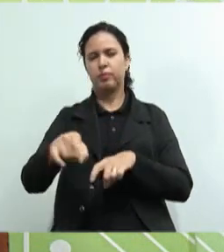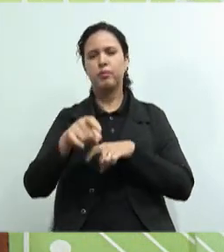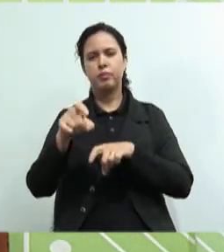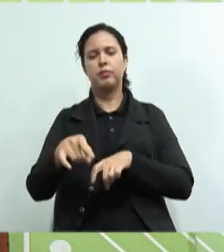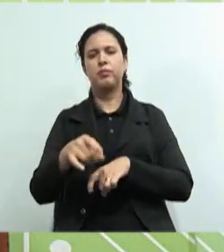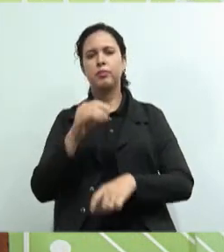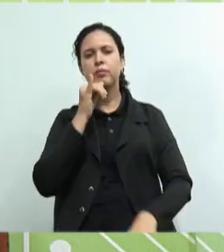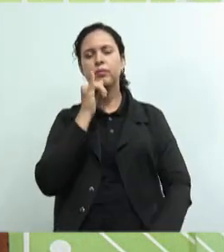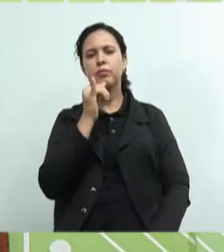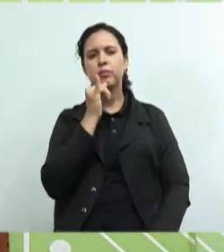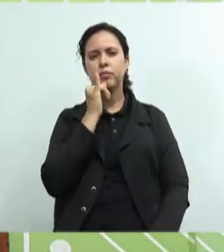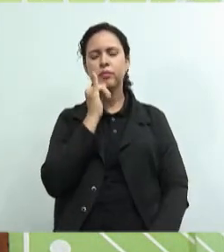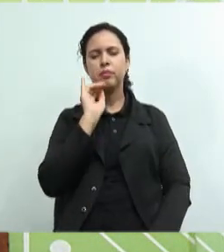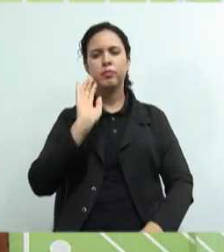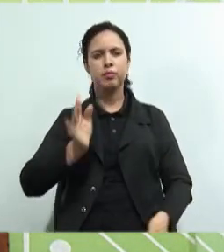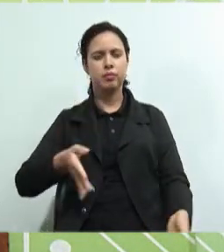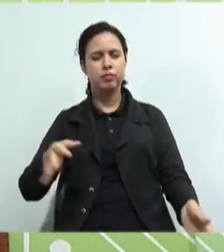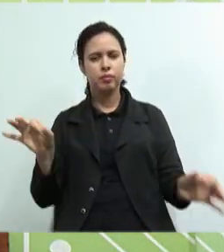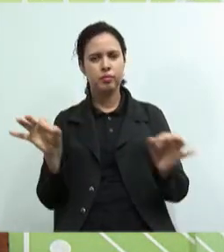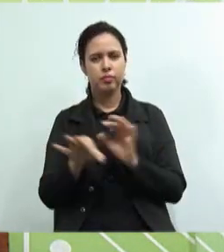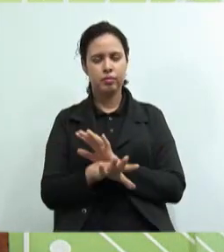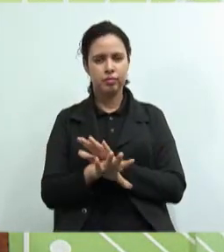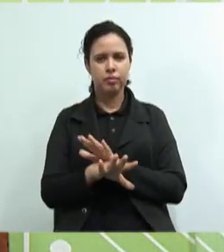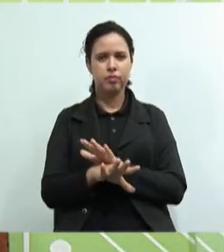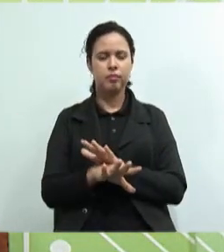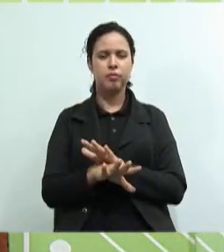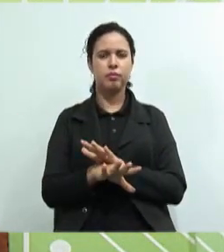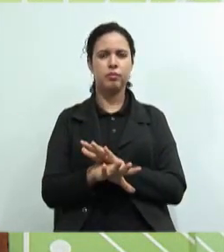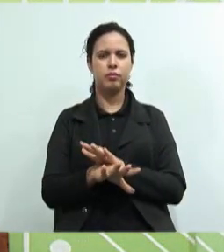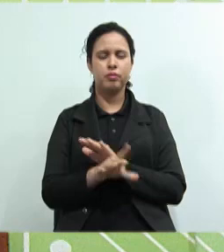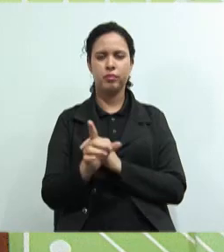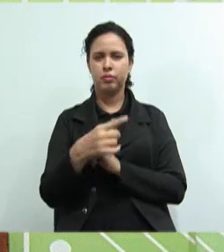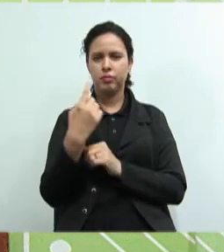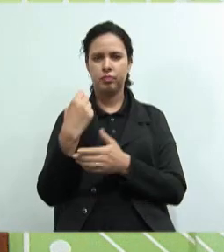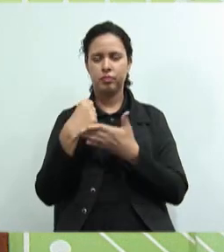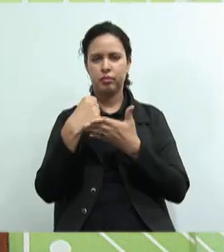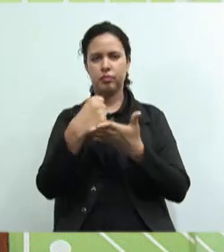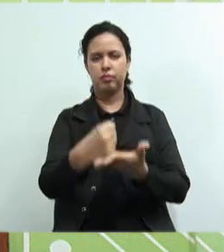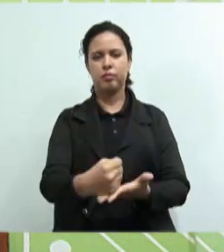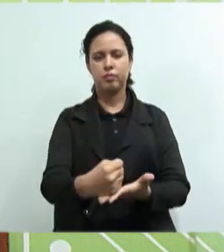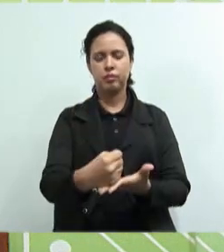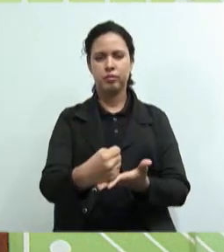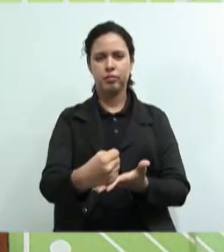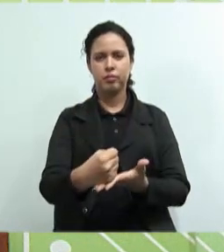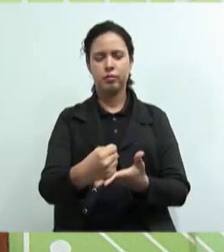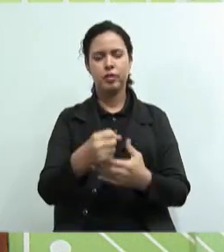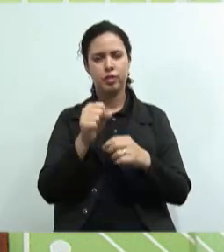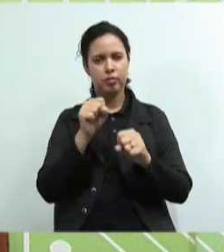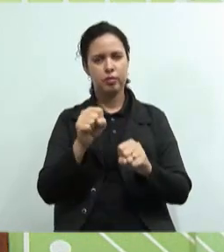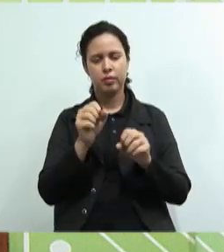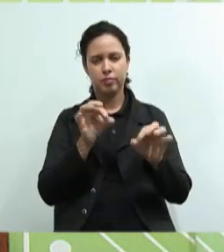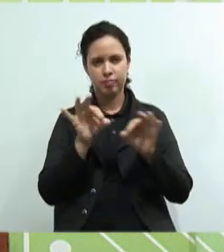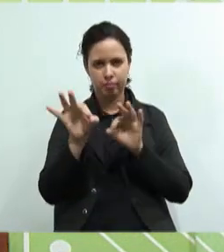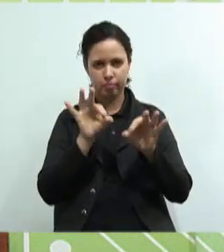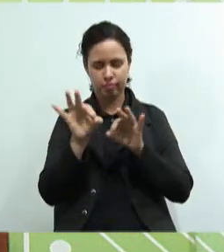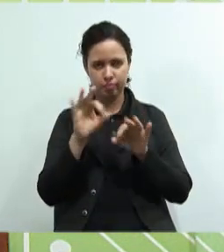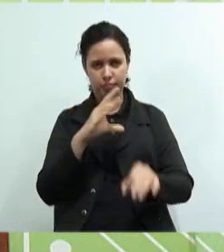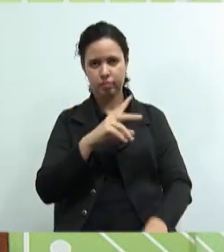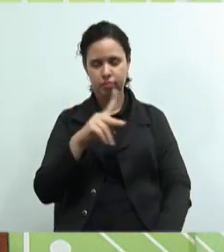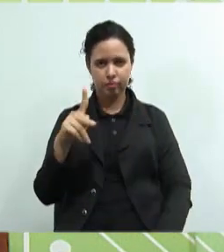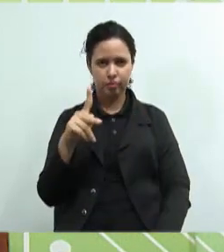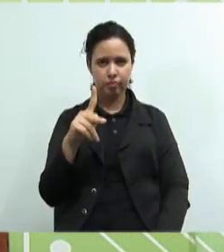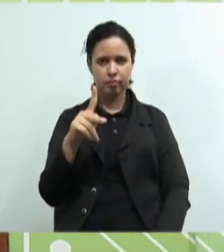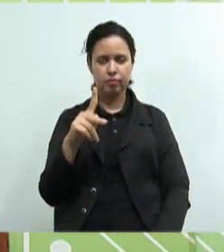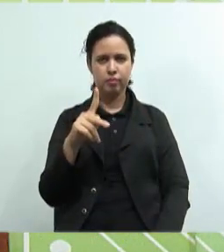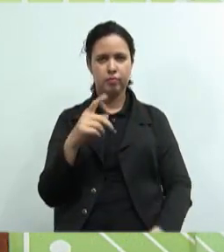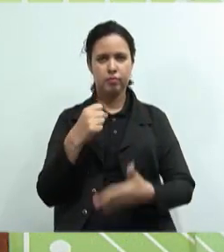esse é um exemplo de uma coisa que já acontece e o que nós queremos trazer nessa aula de hoje é que isso pode ser organizado em cooperativas.